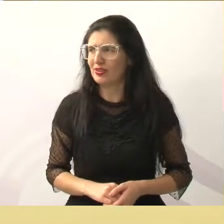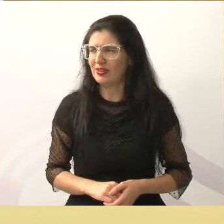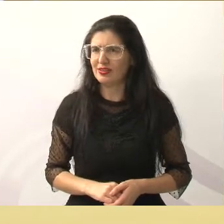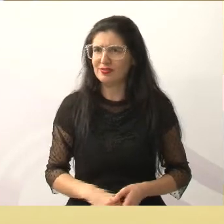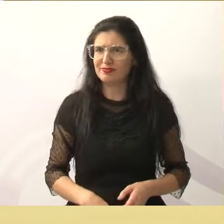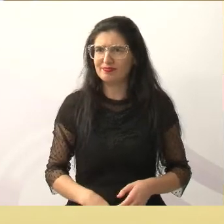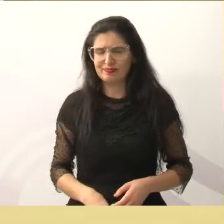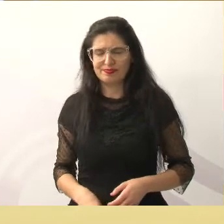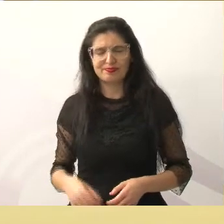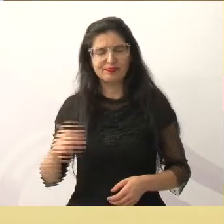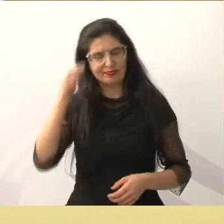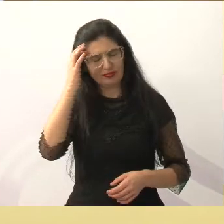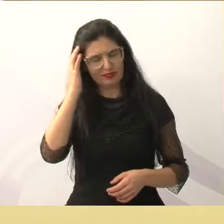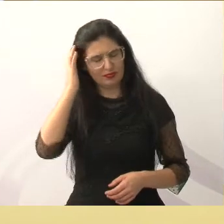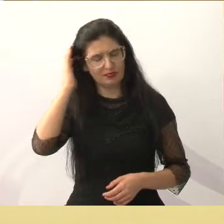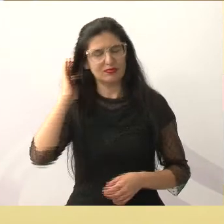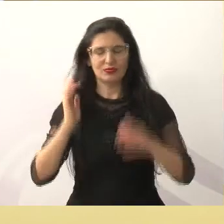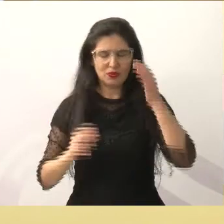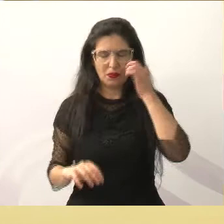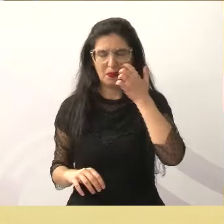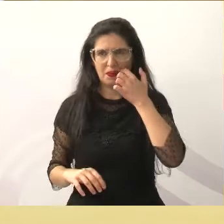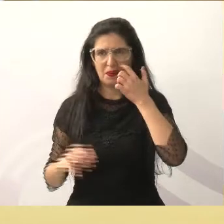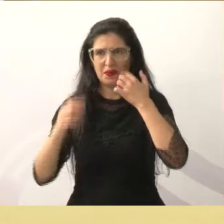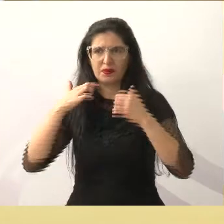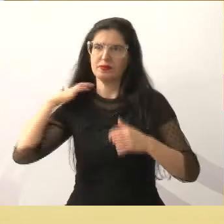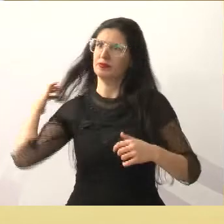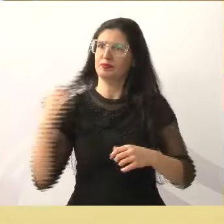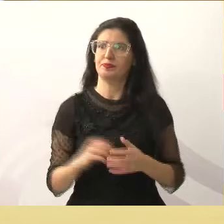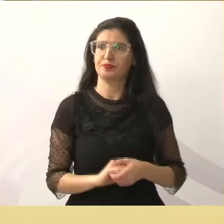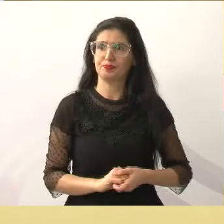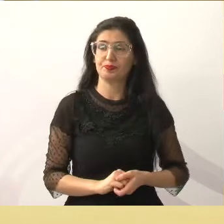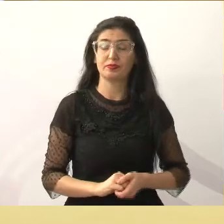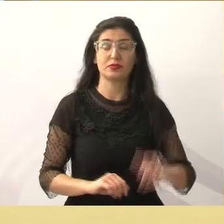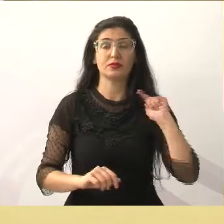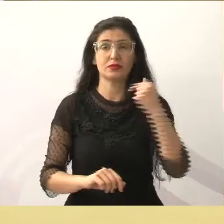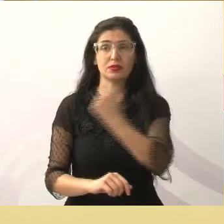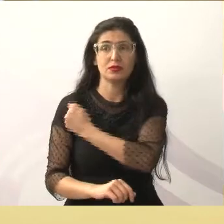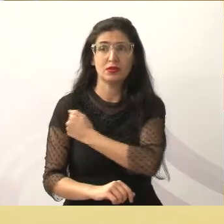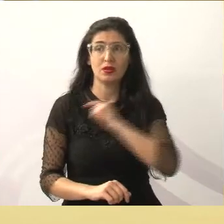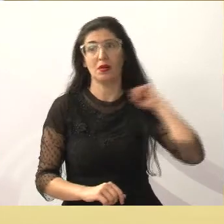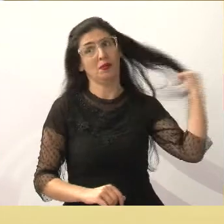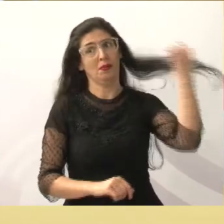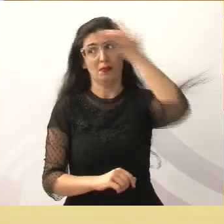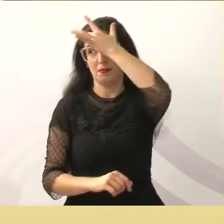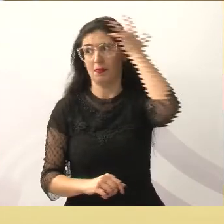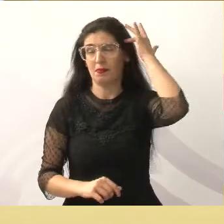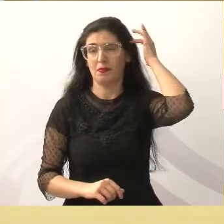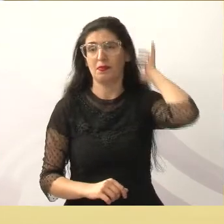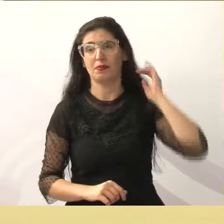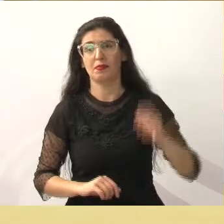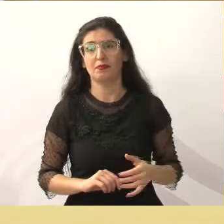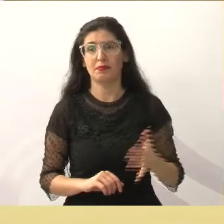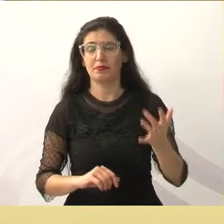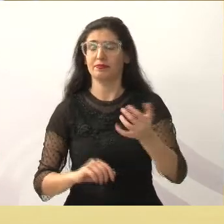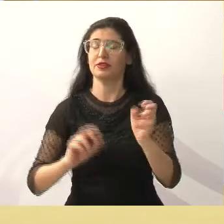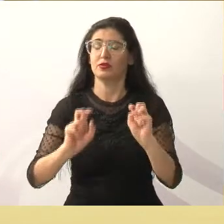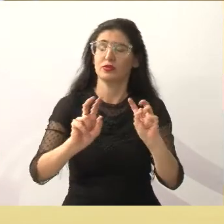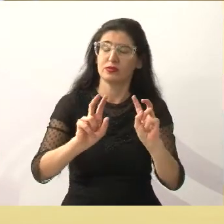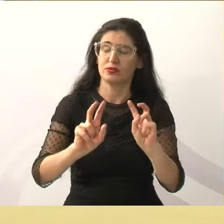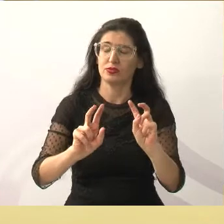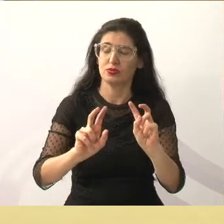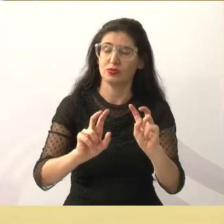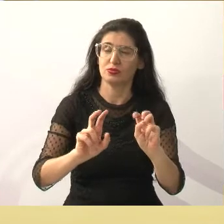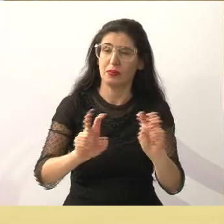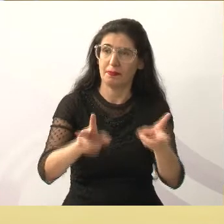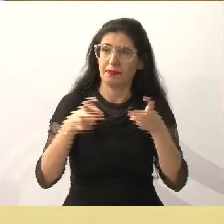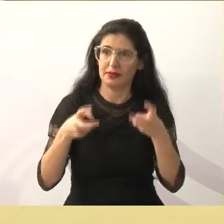lá, investimentos para o município. Inclusive, se a gente olhar o orçamento público, o maior